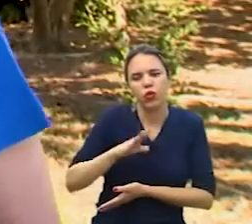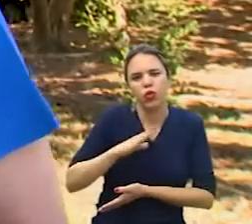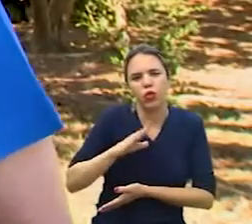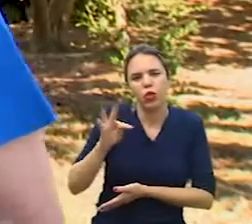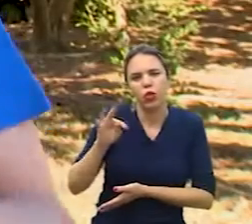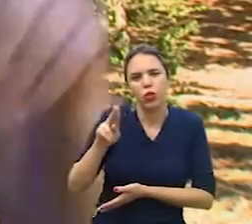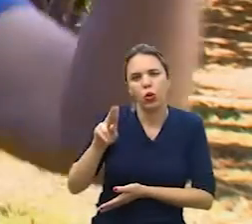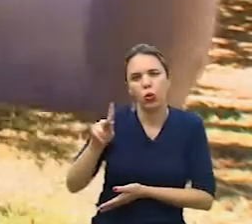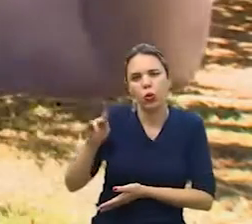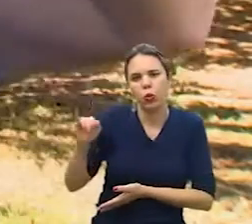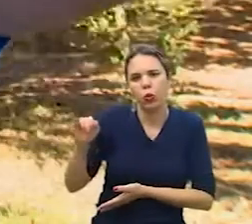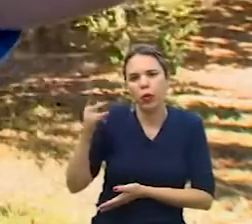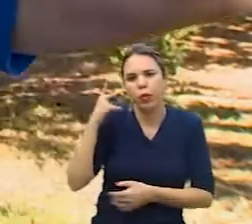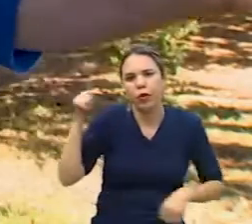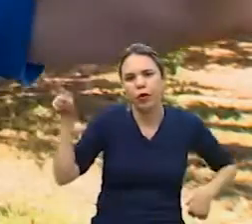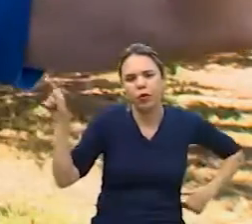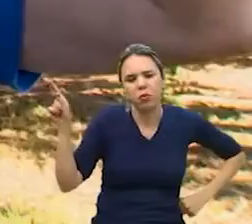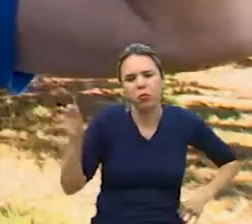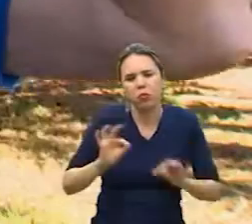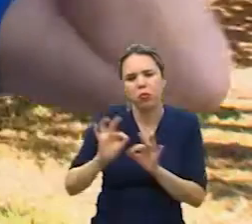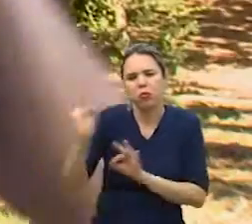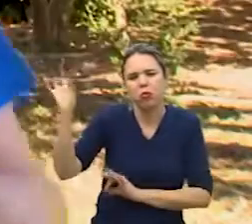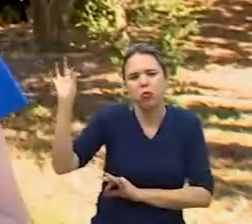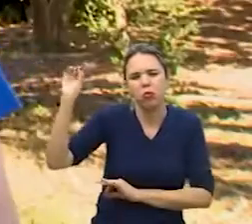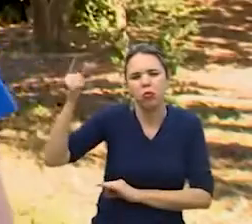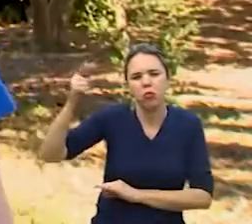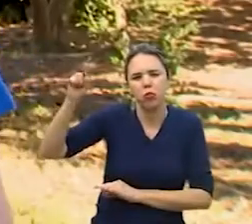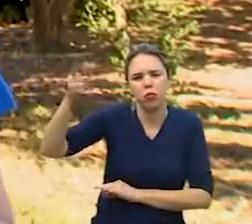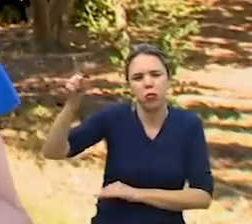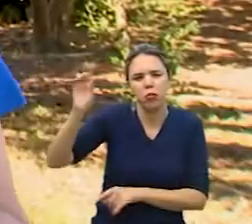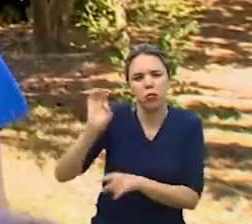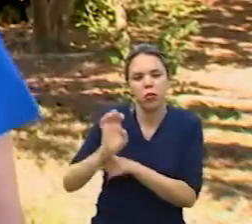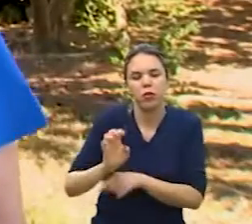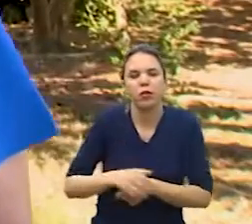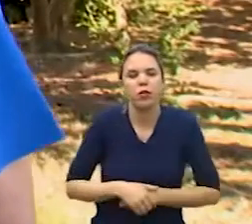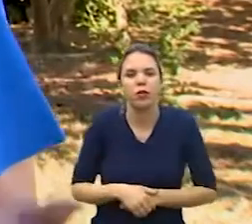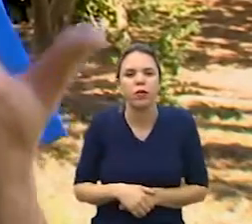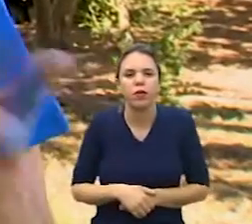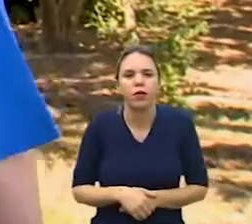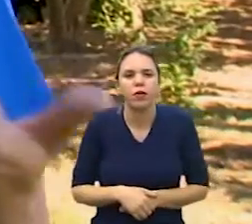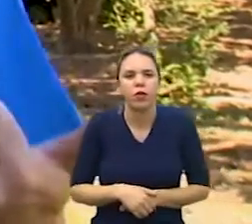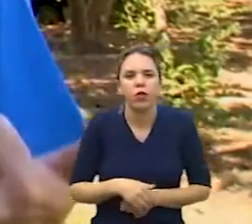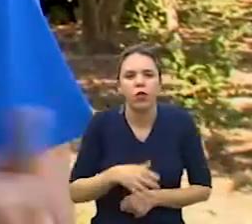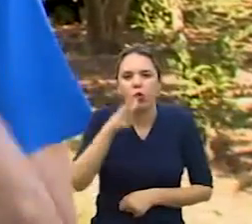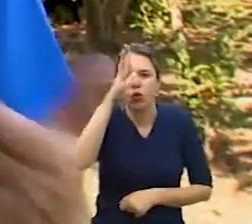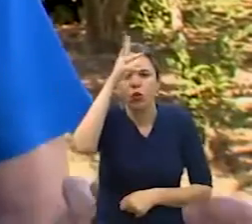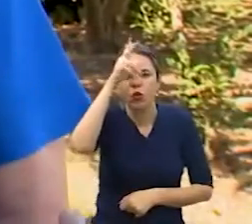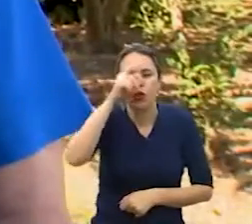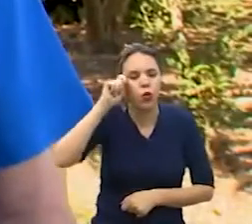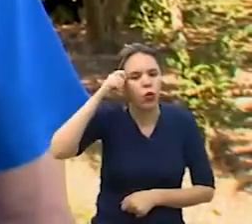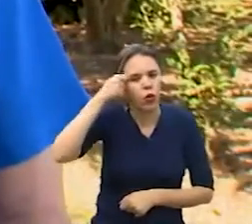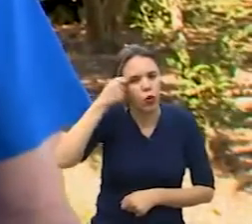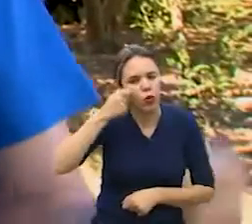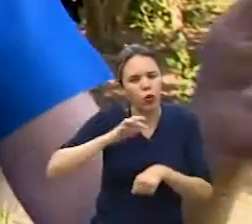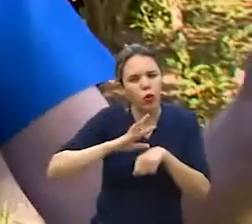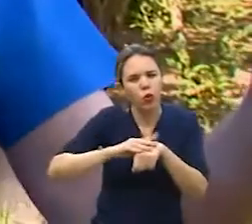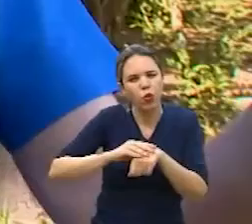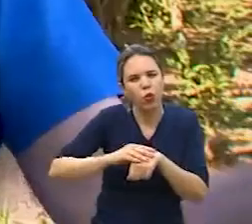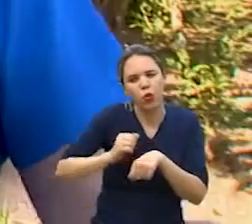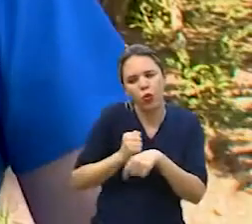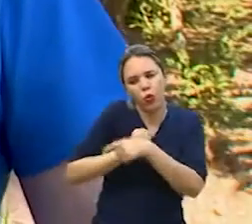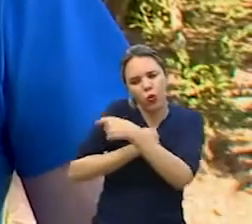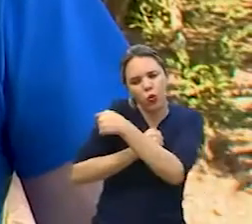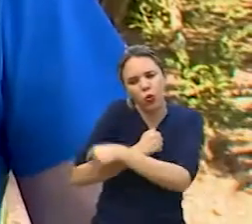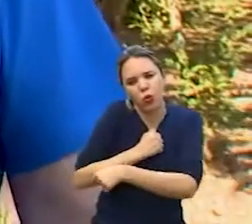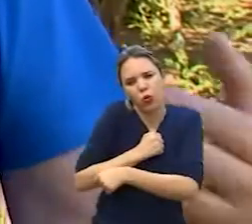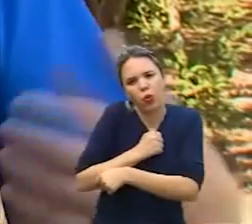Tupi Paulista, uma cidade lá do fundão do estado. E aí estava esse urubu que ela estava com machucadinho e